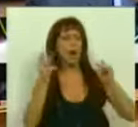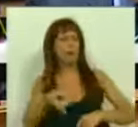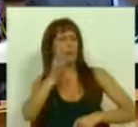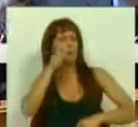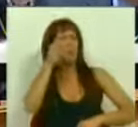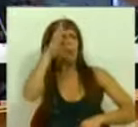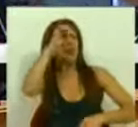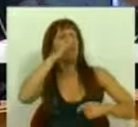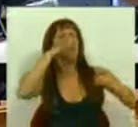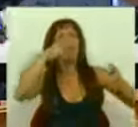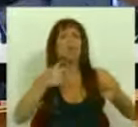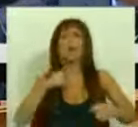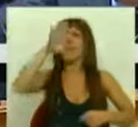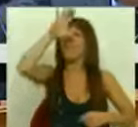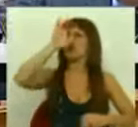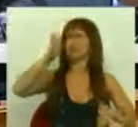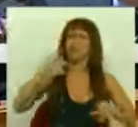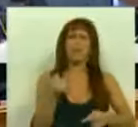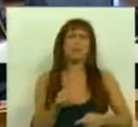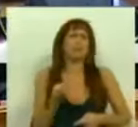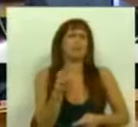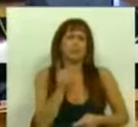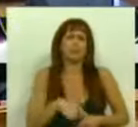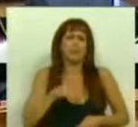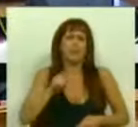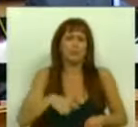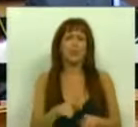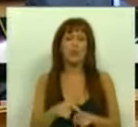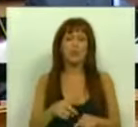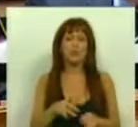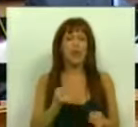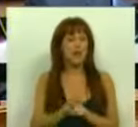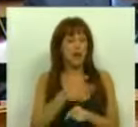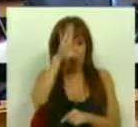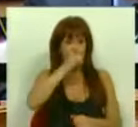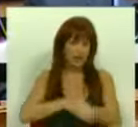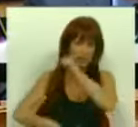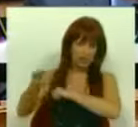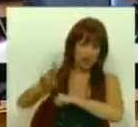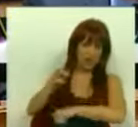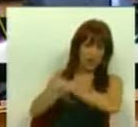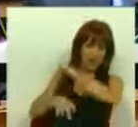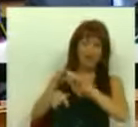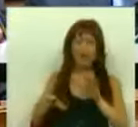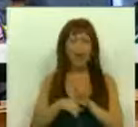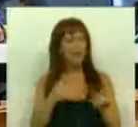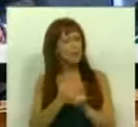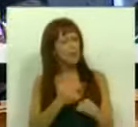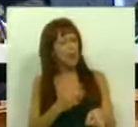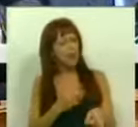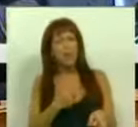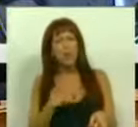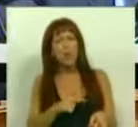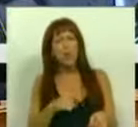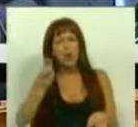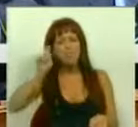do Partido Socialista, que foi ministro várias vezes em anteriores governos, de que esta legislação laboral